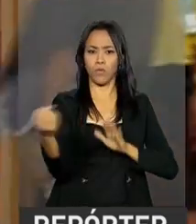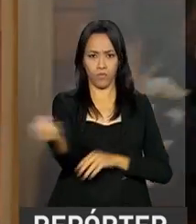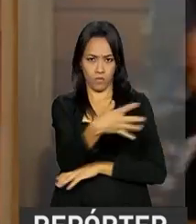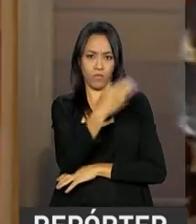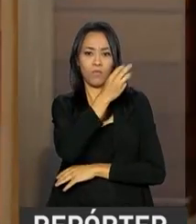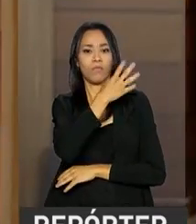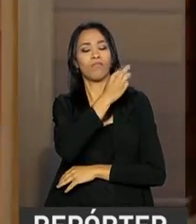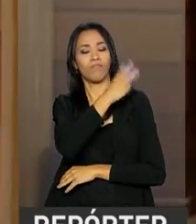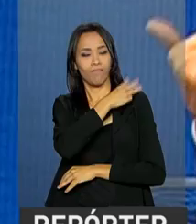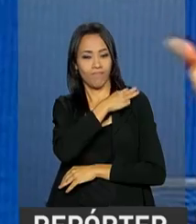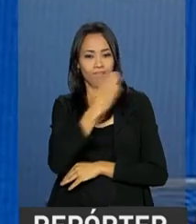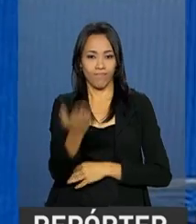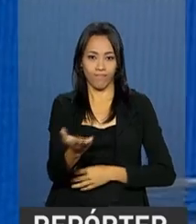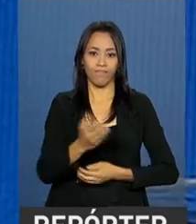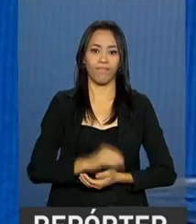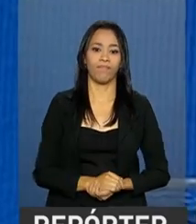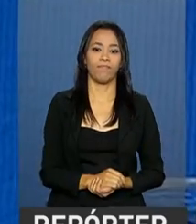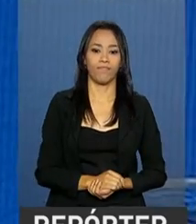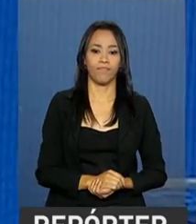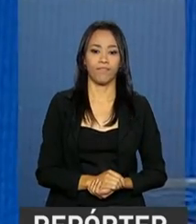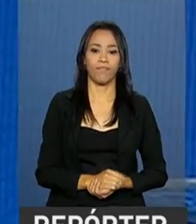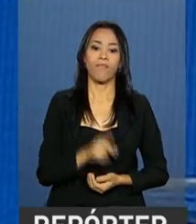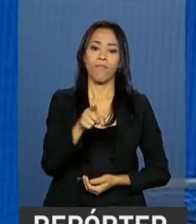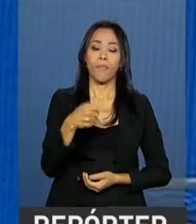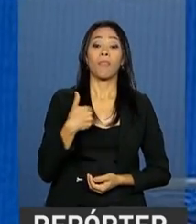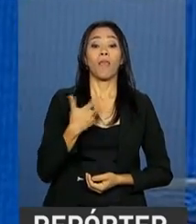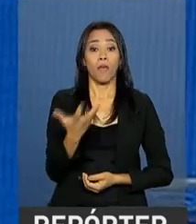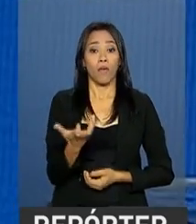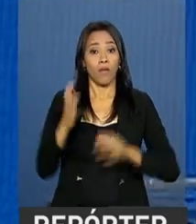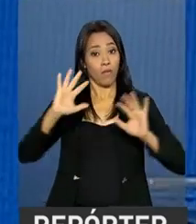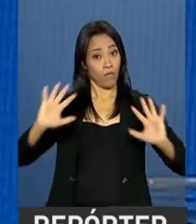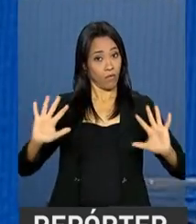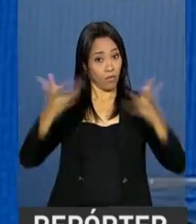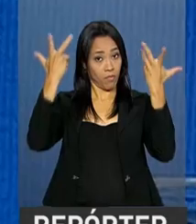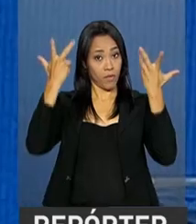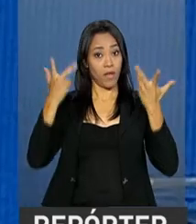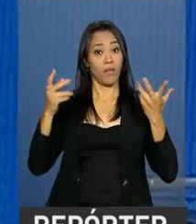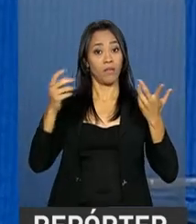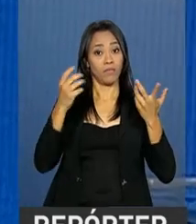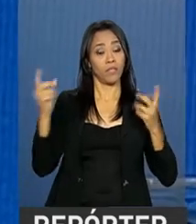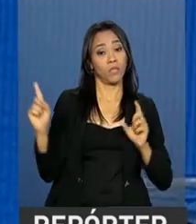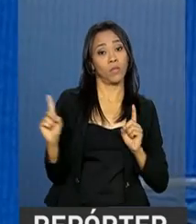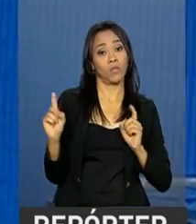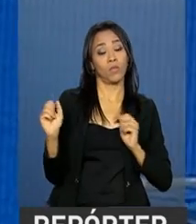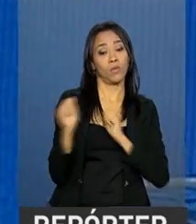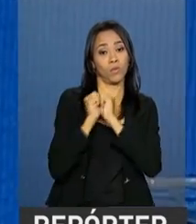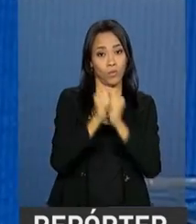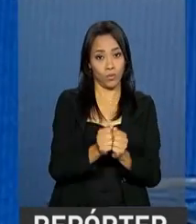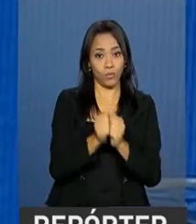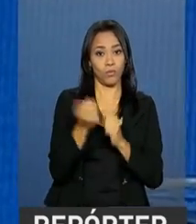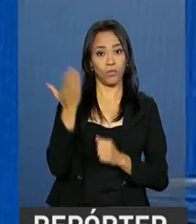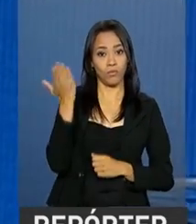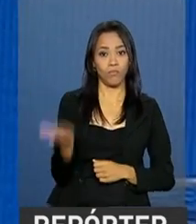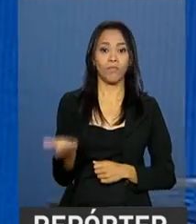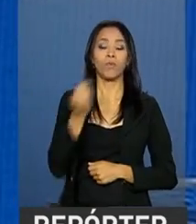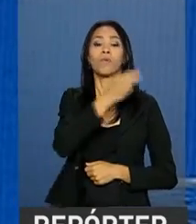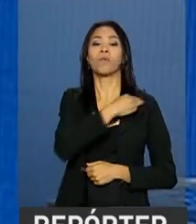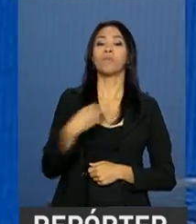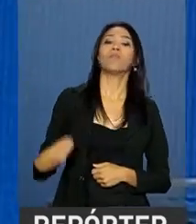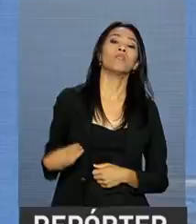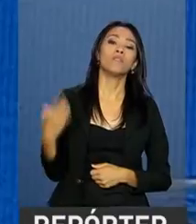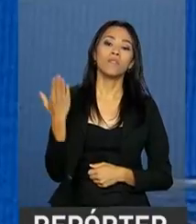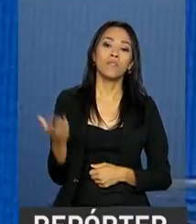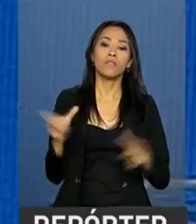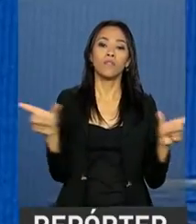no país eu quero comemorar com o Mendonça Filho aqui a aprovação da reforma do